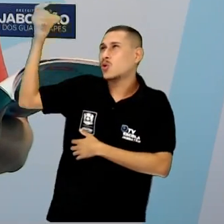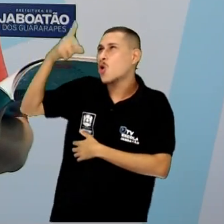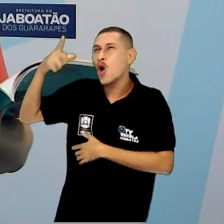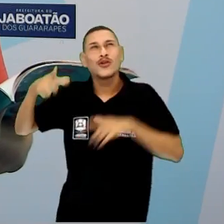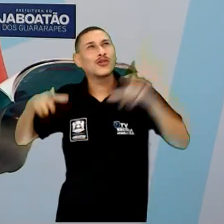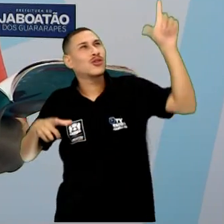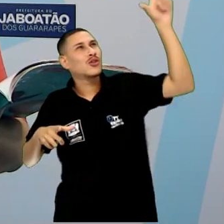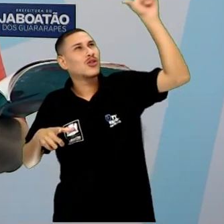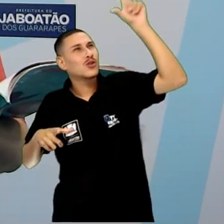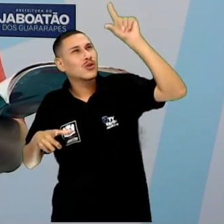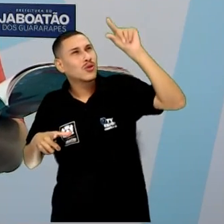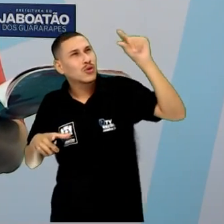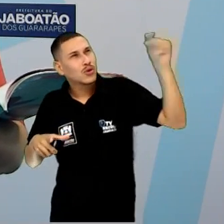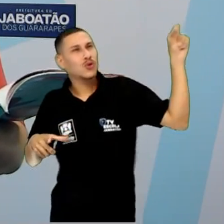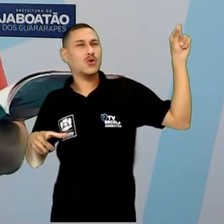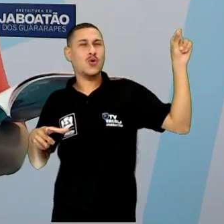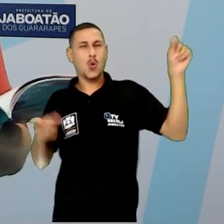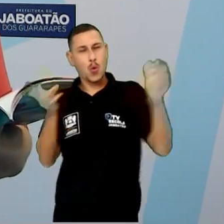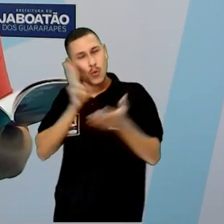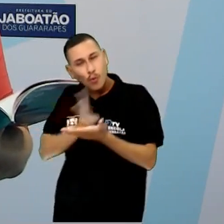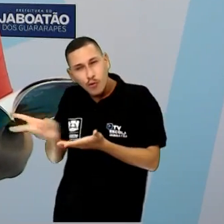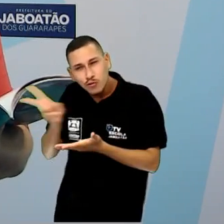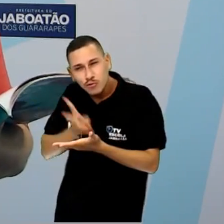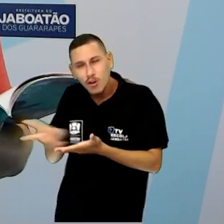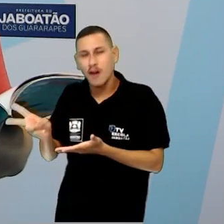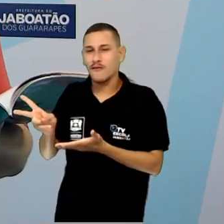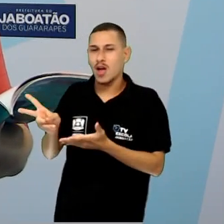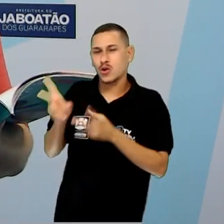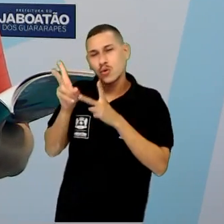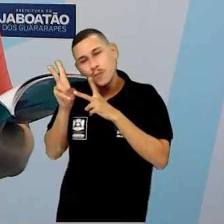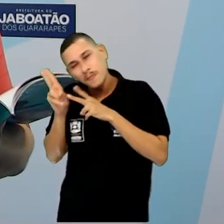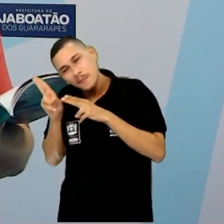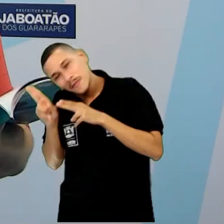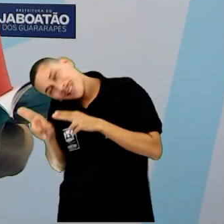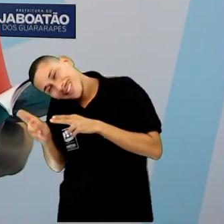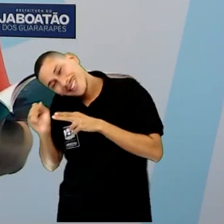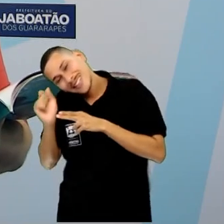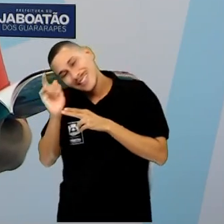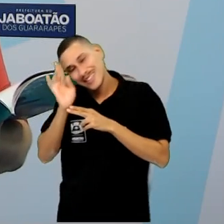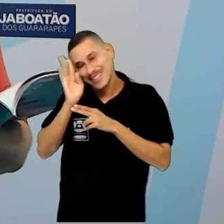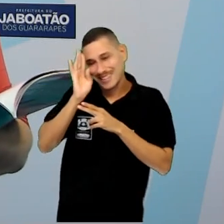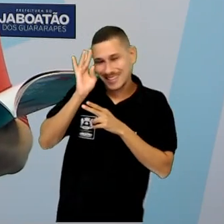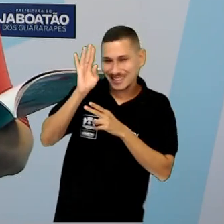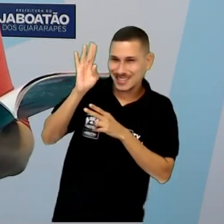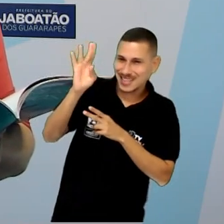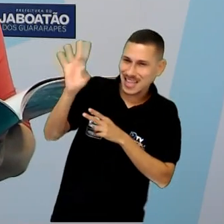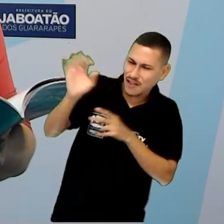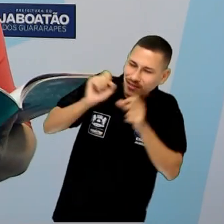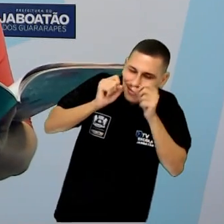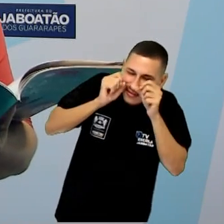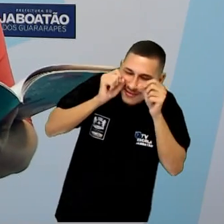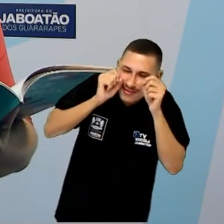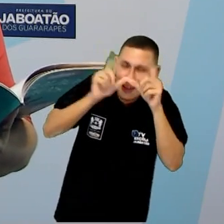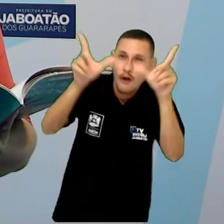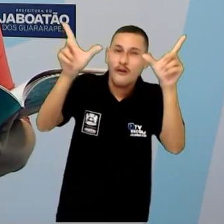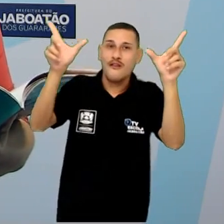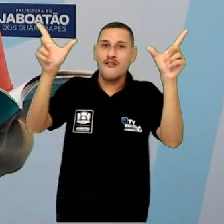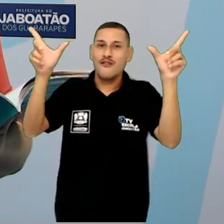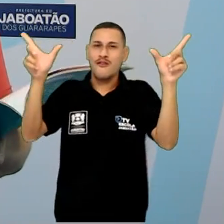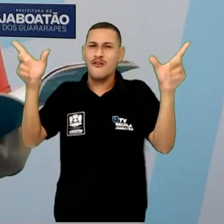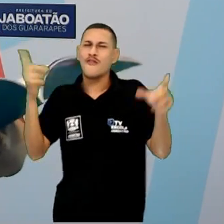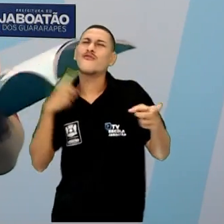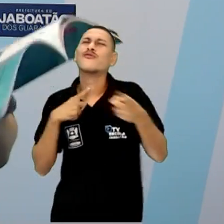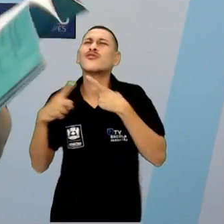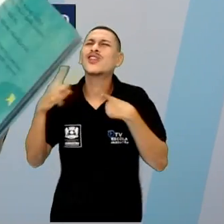Gralhosa seguia firme com os exercícios. Dormia, sonhava, acordava com vontade de aprender